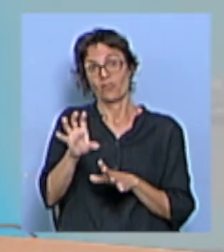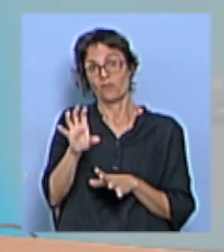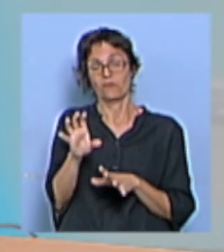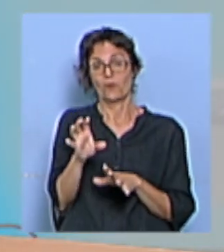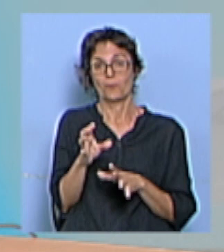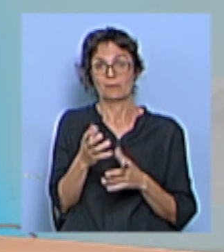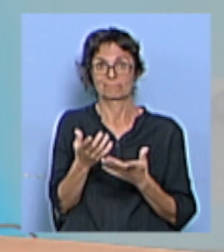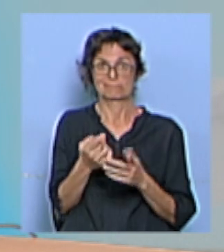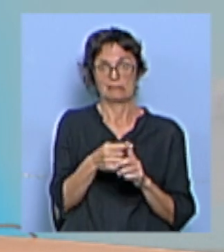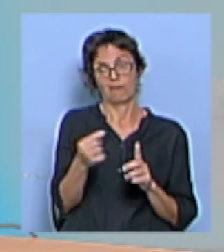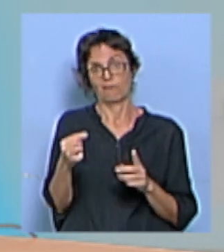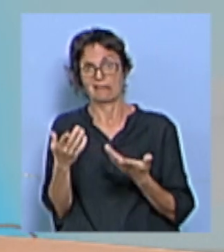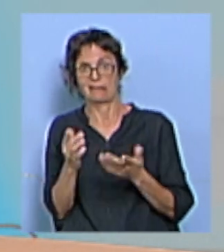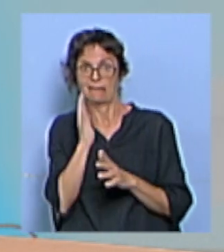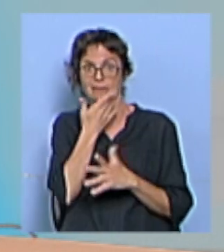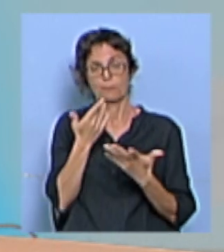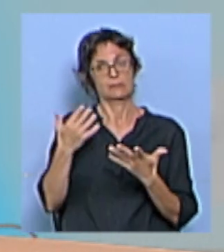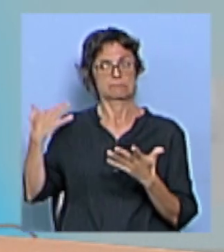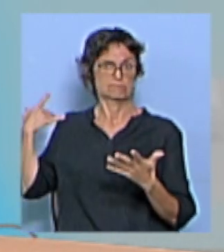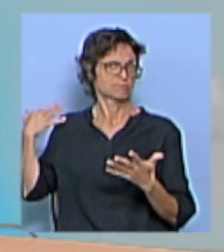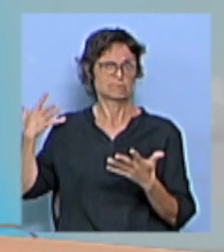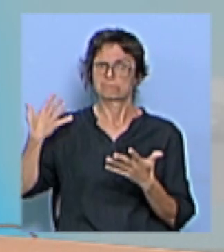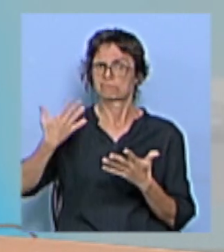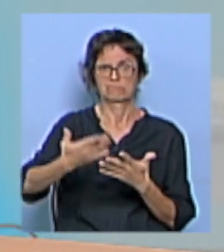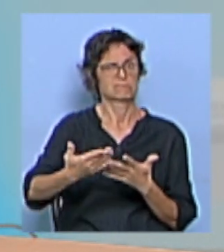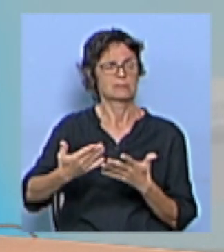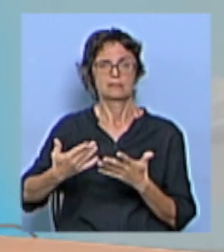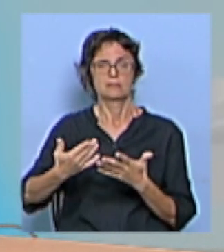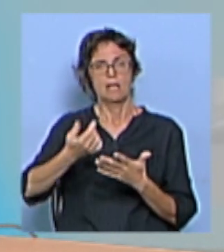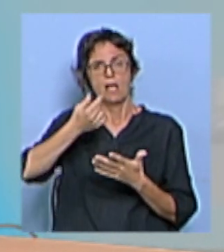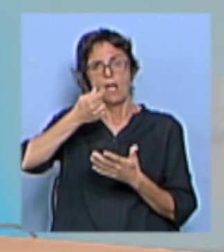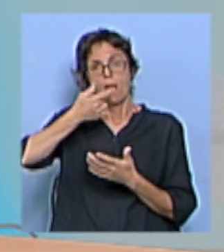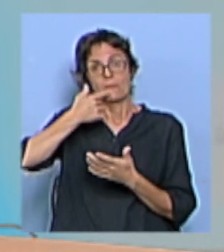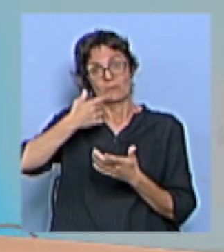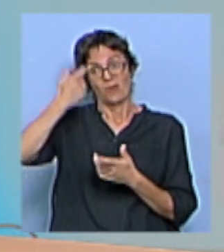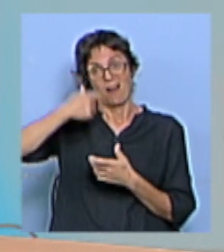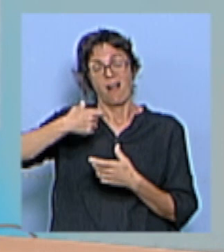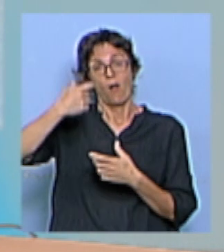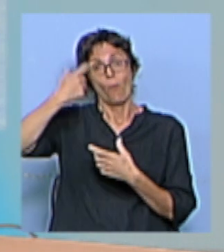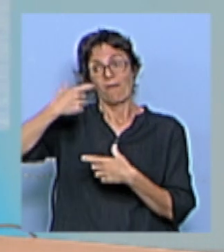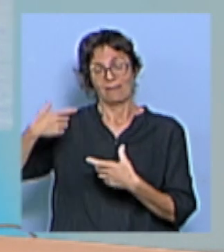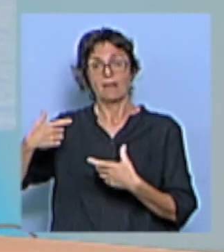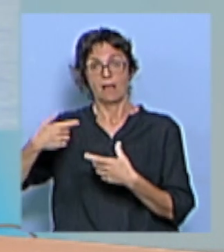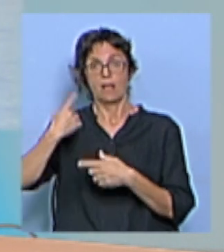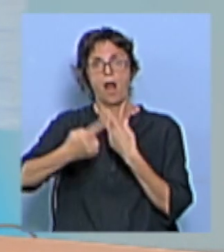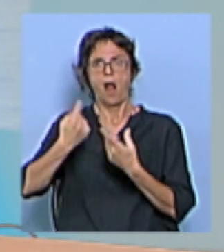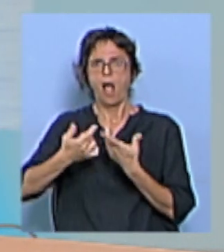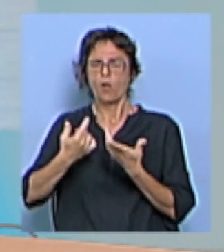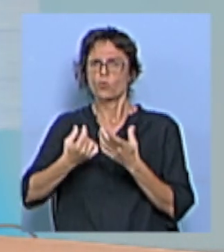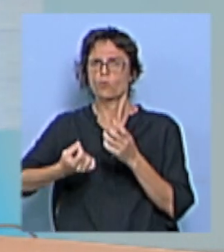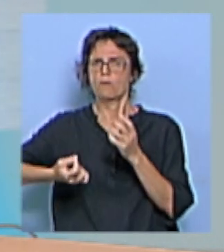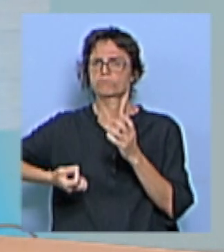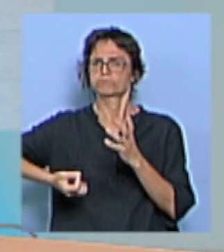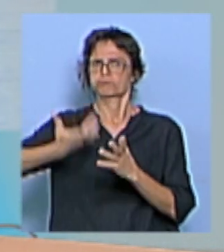Quando olhamos o curso da história, percebemos que a humanidade dá assim, alguns passos mais significativos quando há